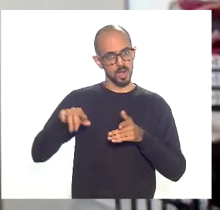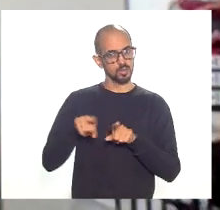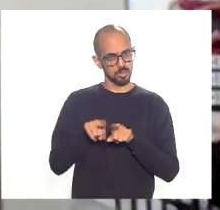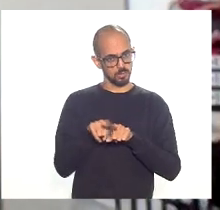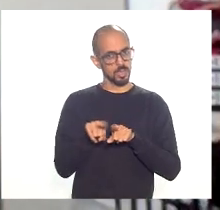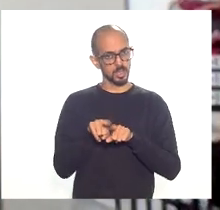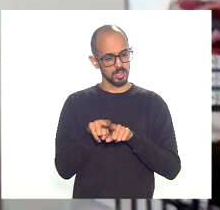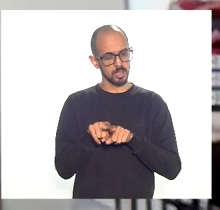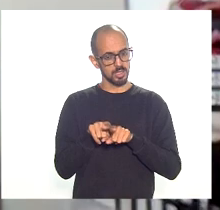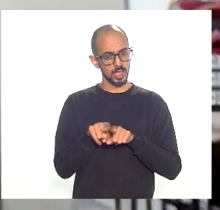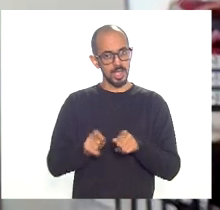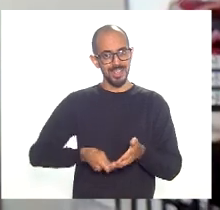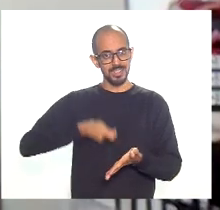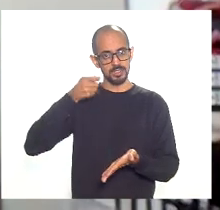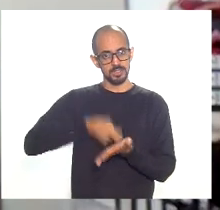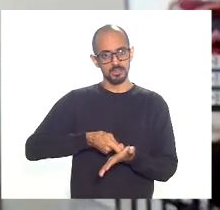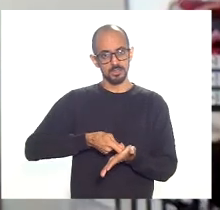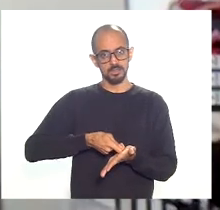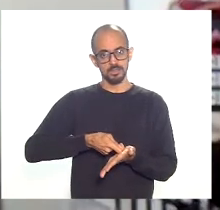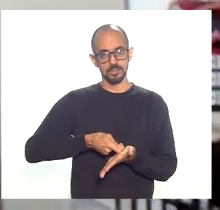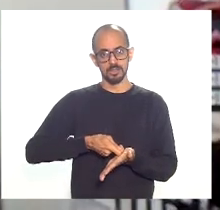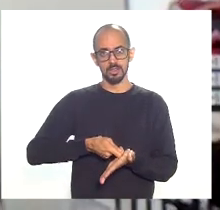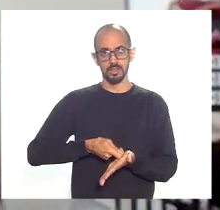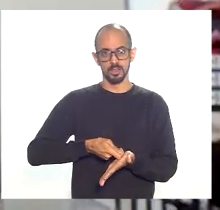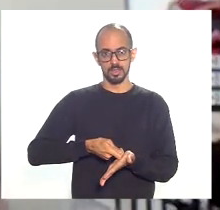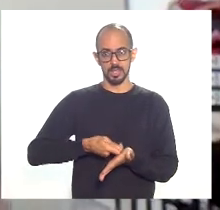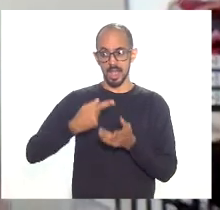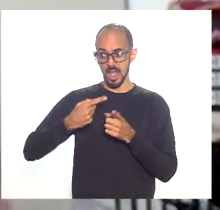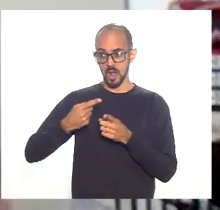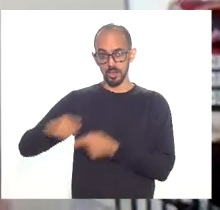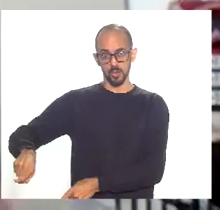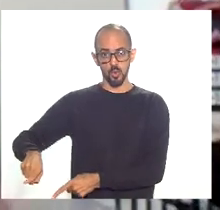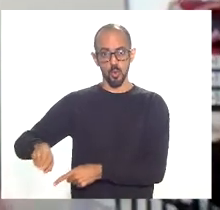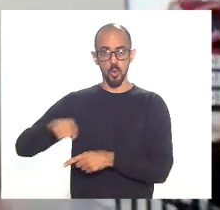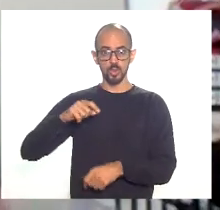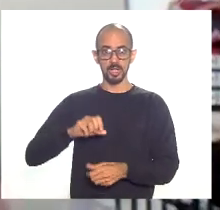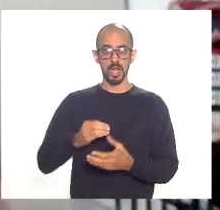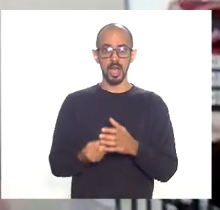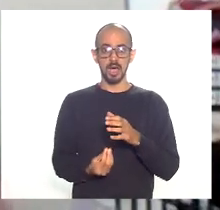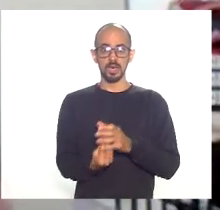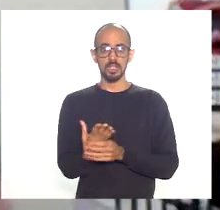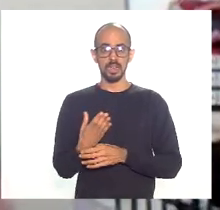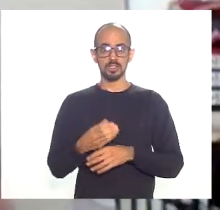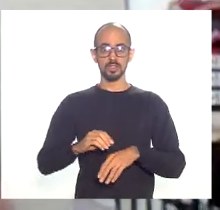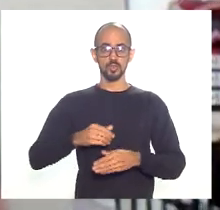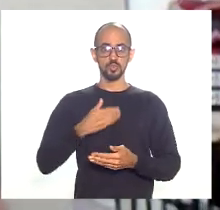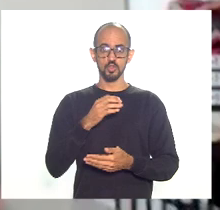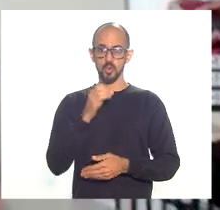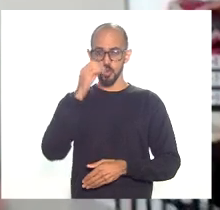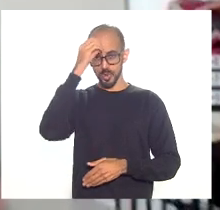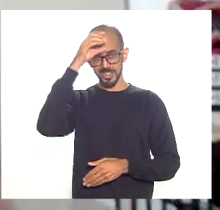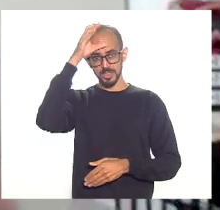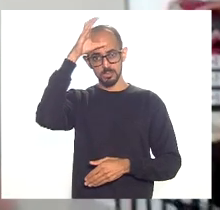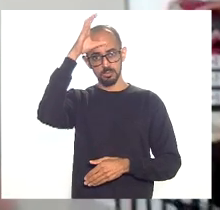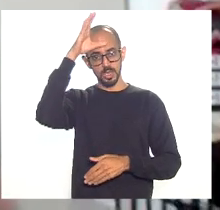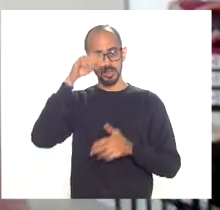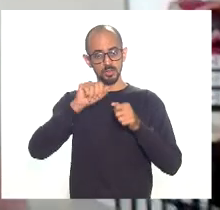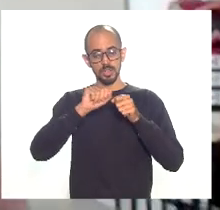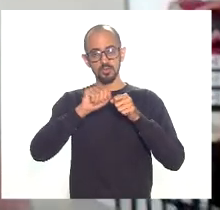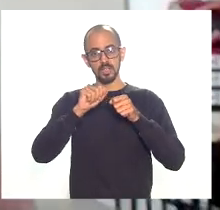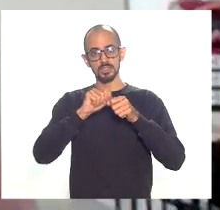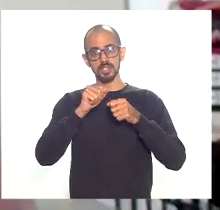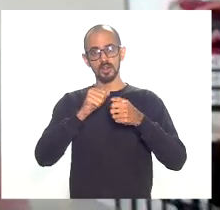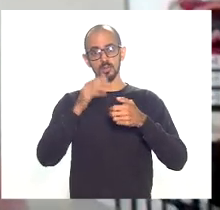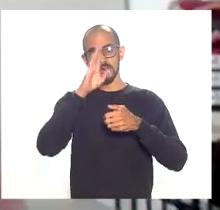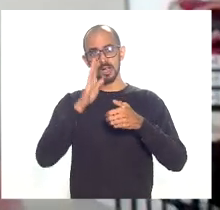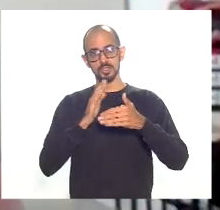mesmo autoritarismo que ataca a produção de conhecimento está levando o Brasil a descer degraus no ranking